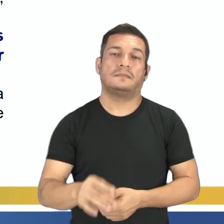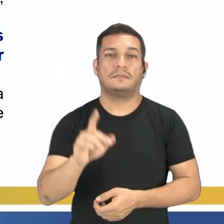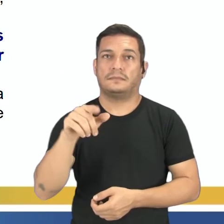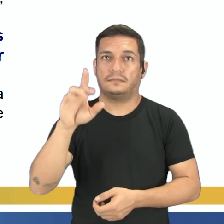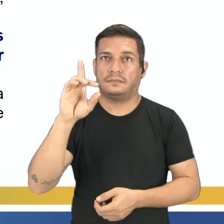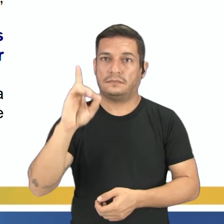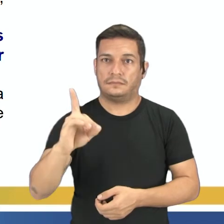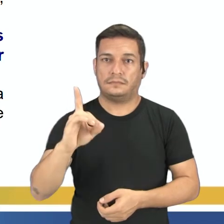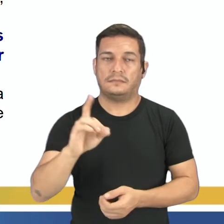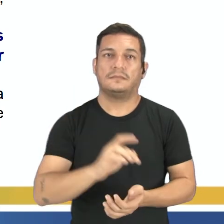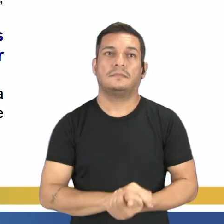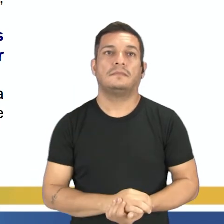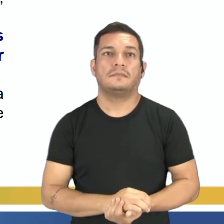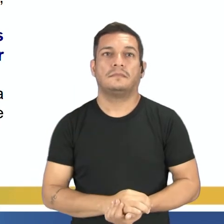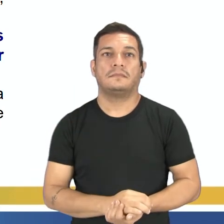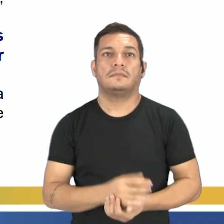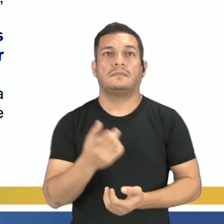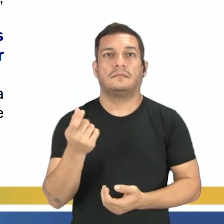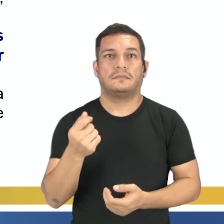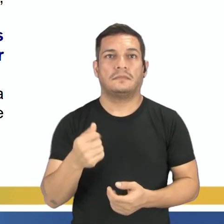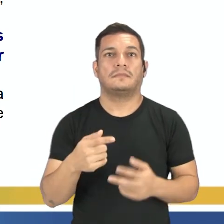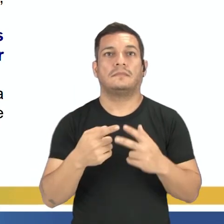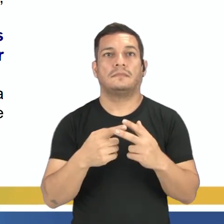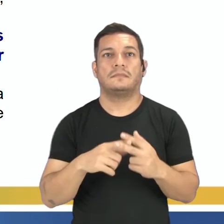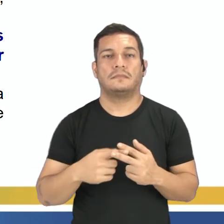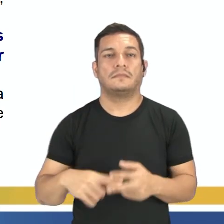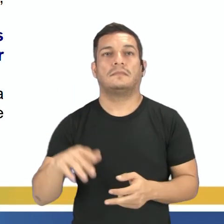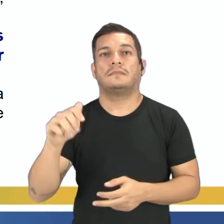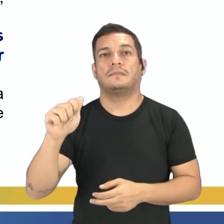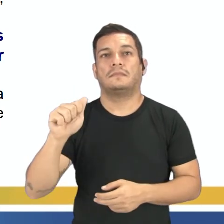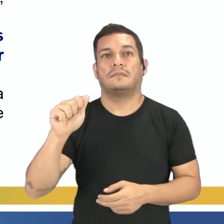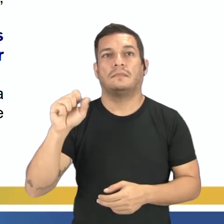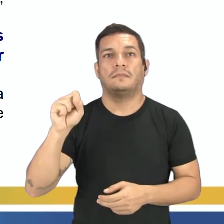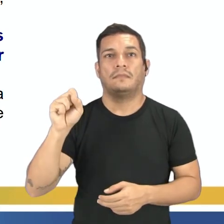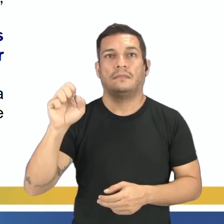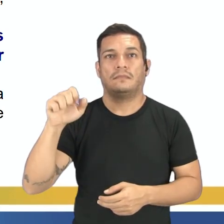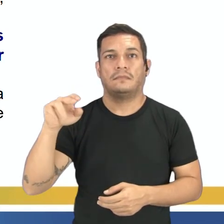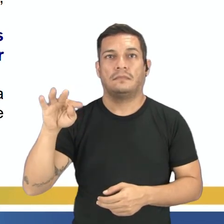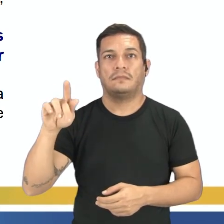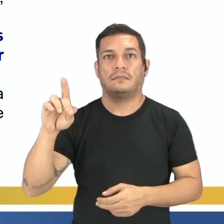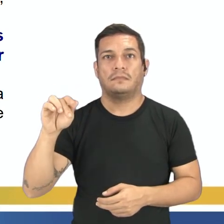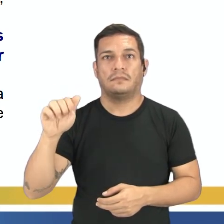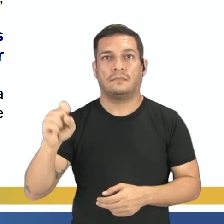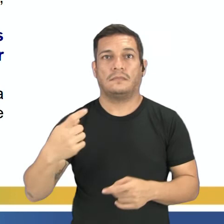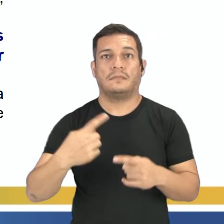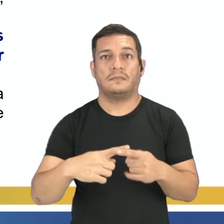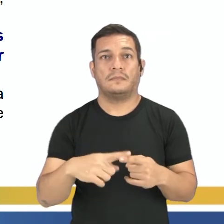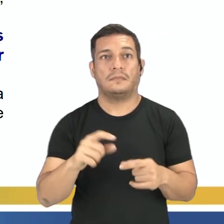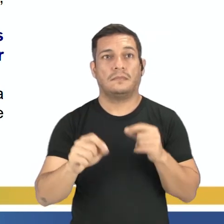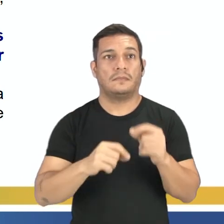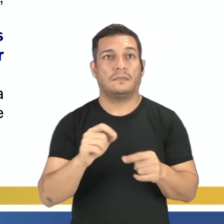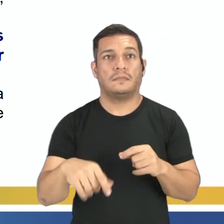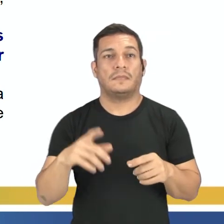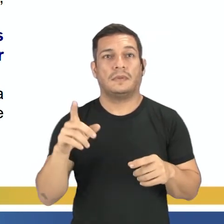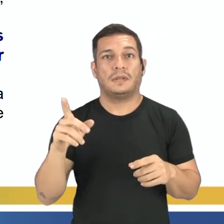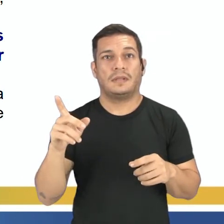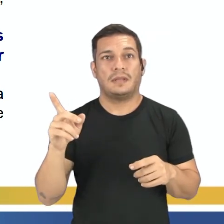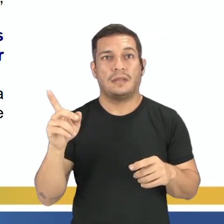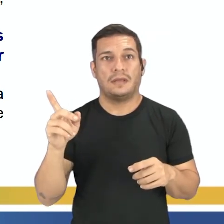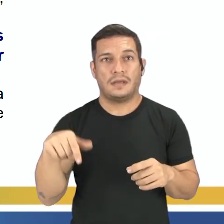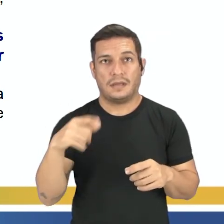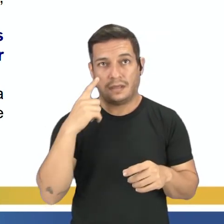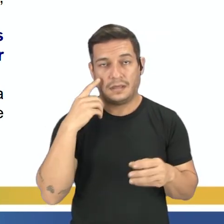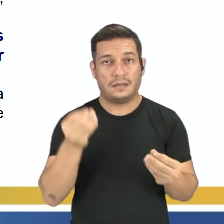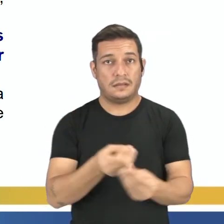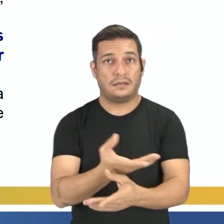correta, letra D. O custo de manutenção dos assentados, pois, mais do que apenas desapropriar